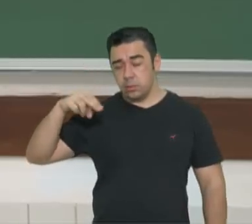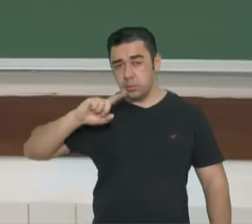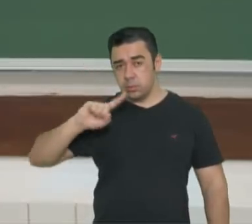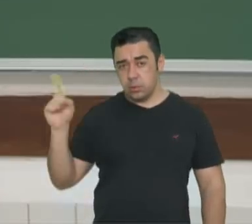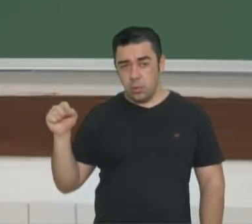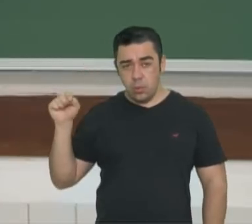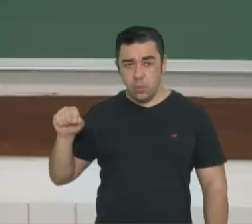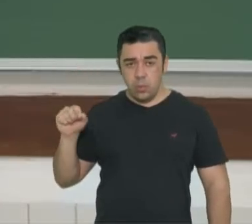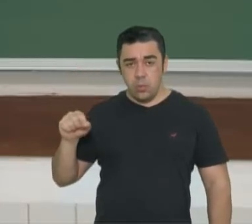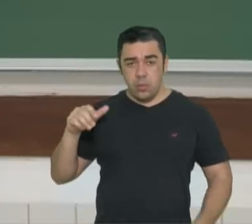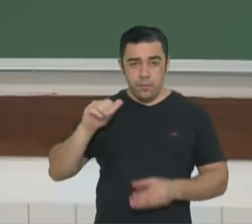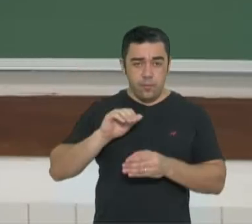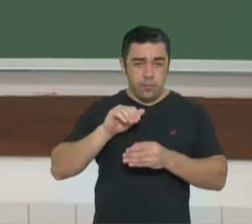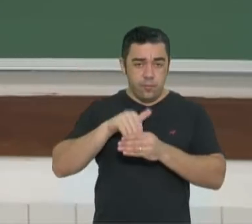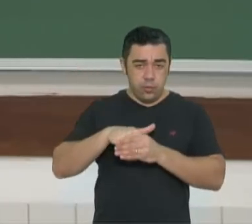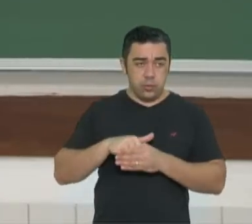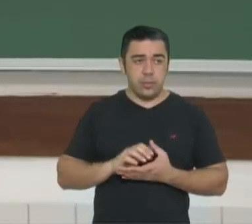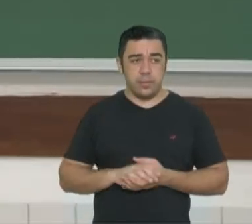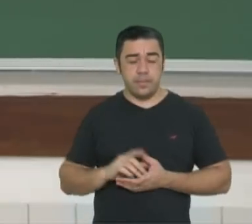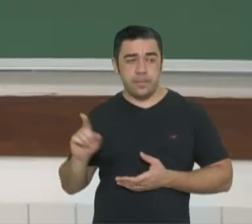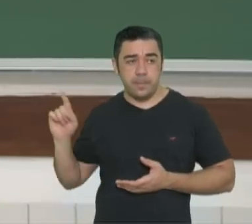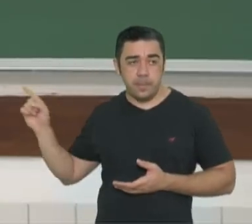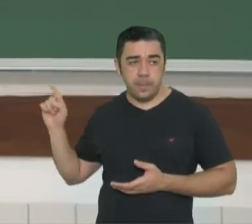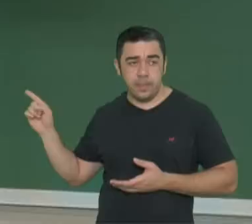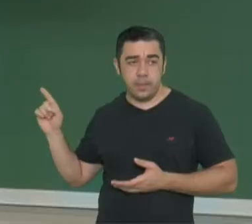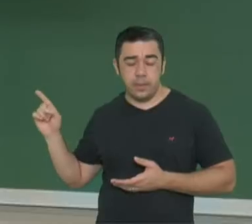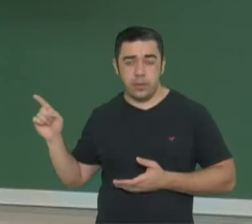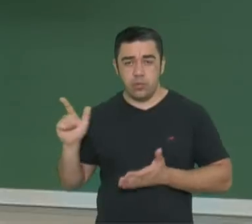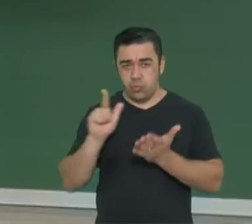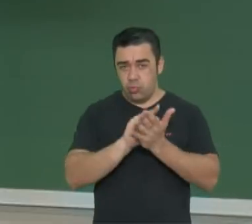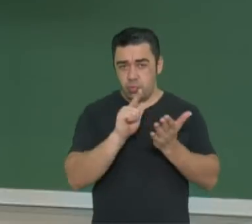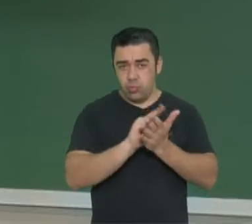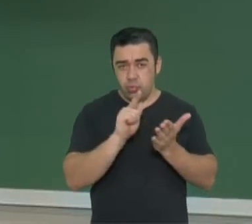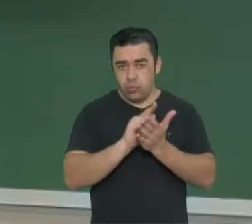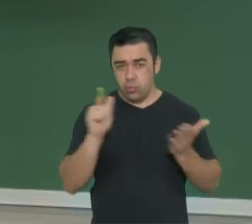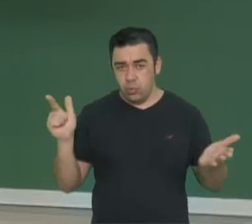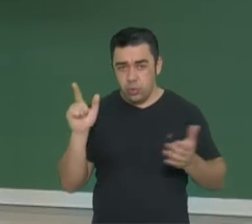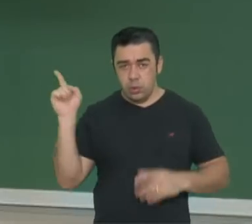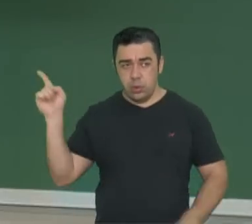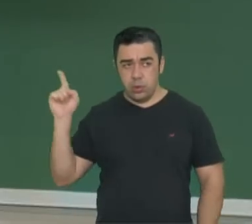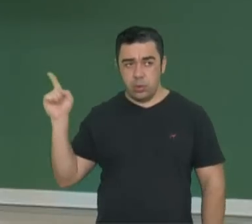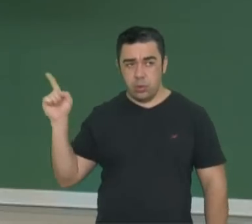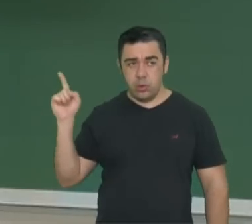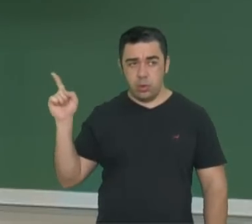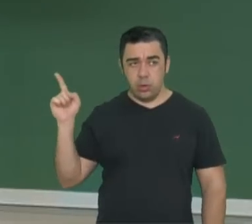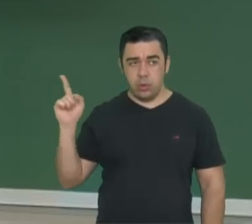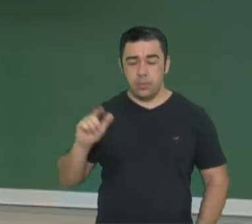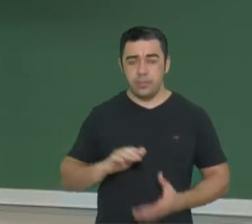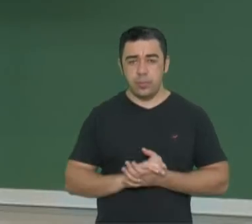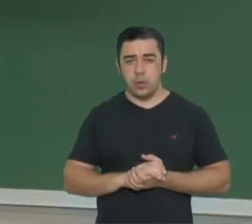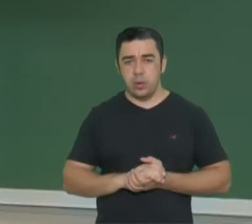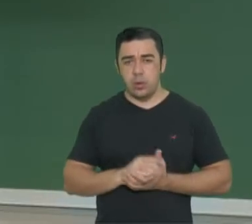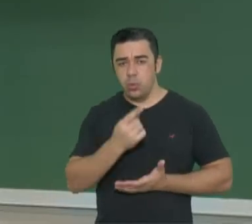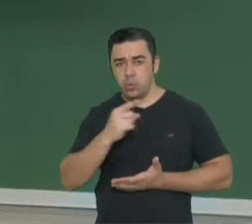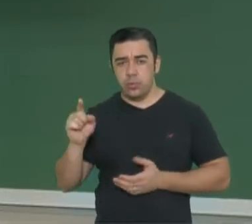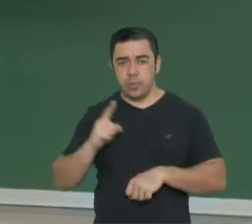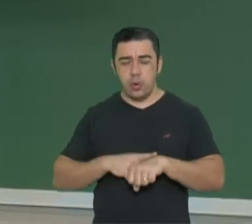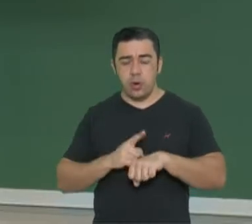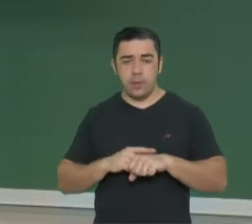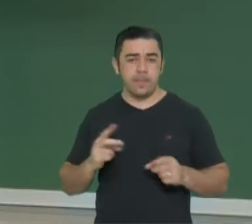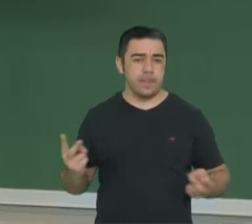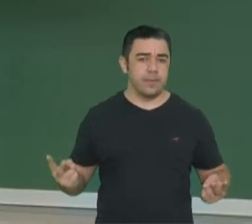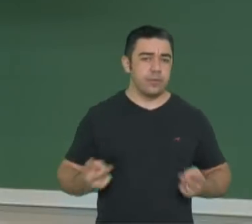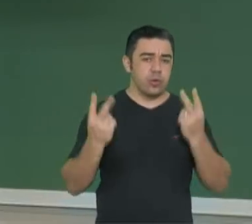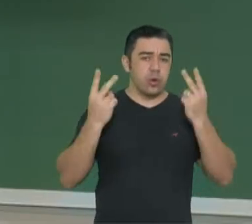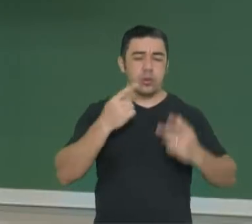do total. Aqui, uma carta, a capa do jornal A Última Hora, mostrando vitória do